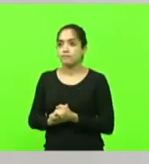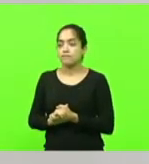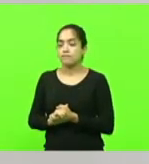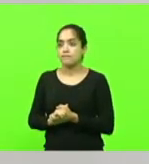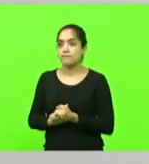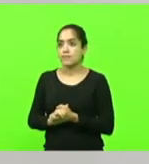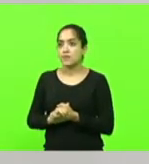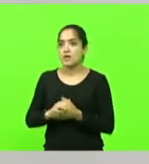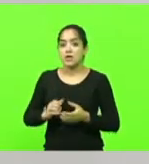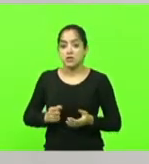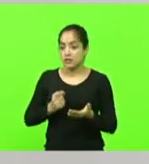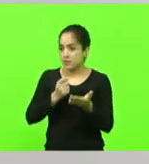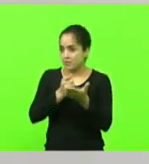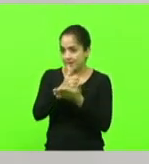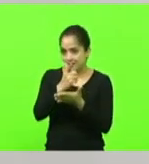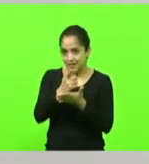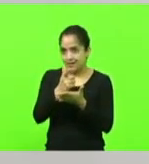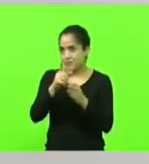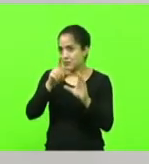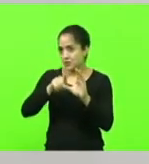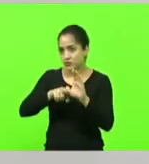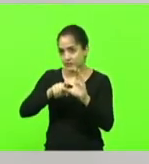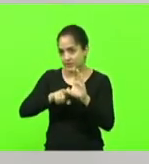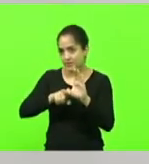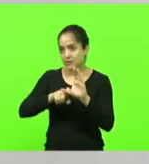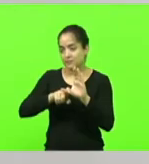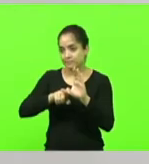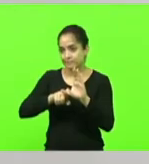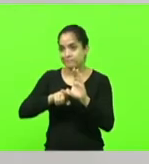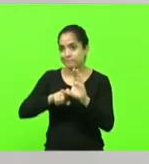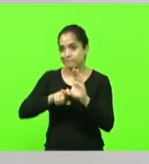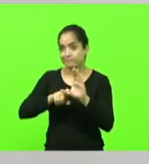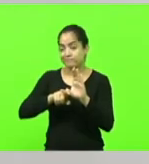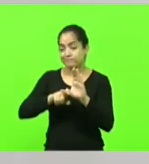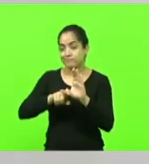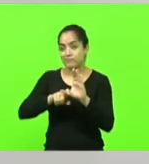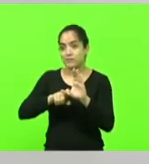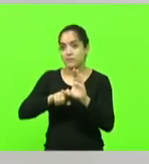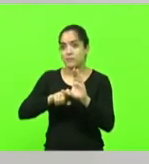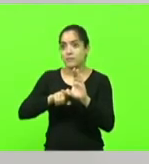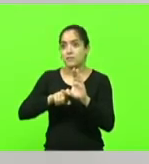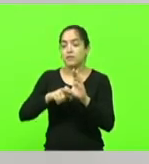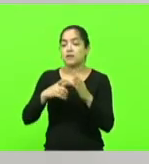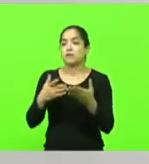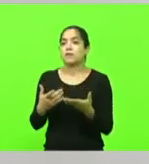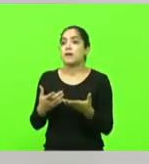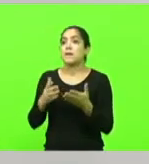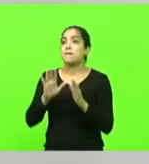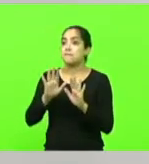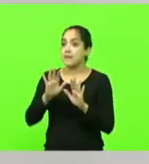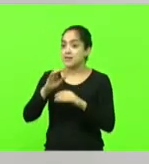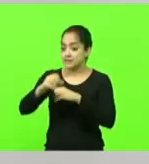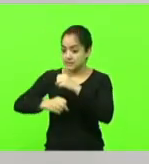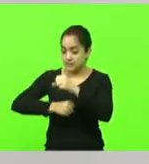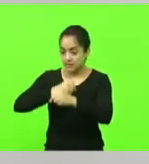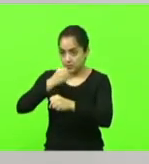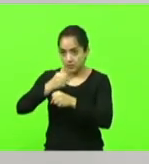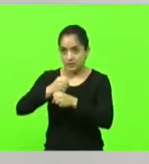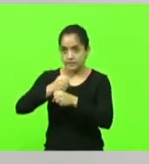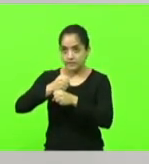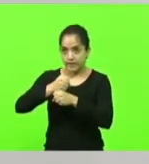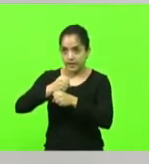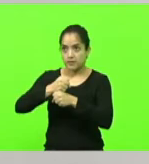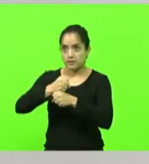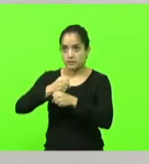não pagaram a dívida com a União, que é uma grande fatia do orçamento do Estado. Mas ano que vem, a